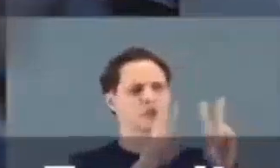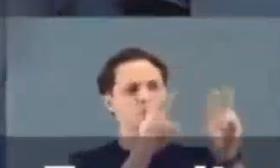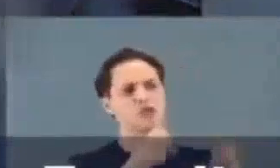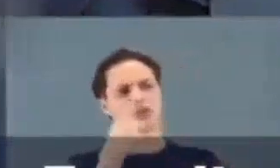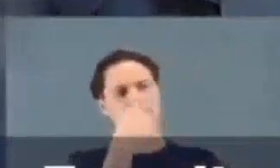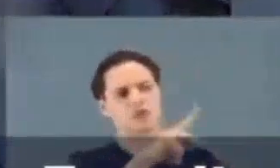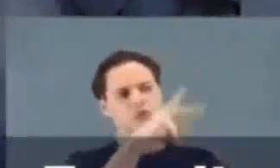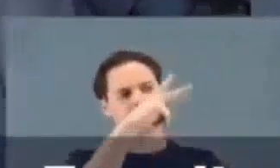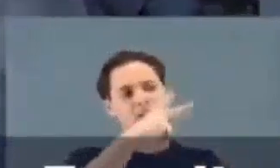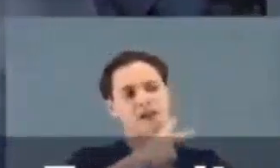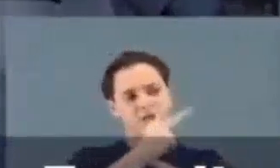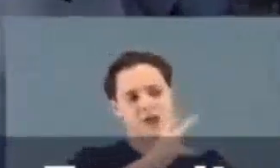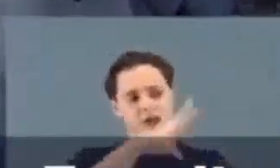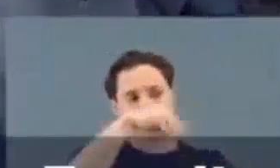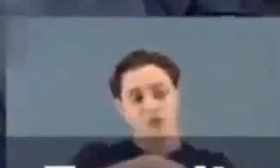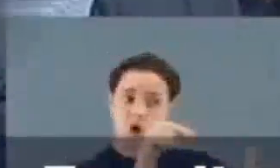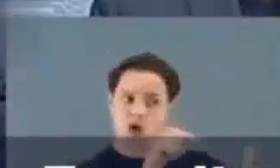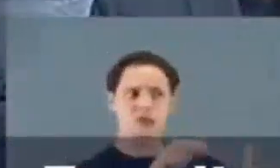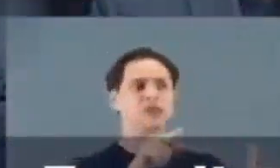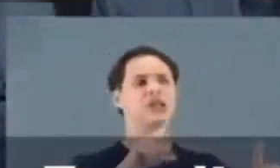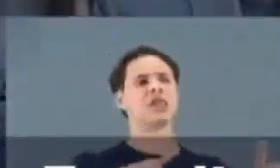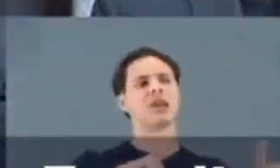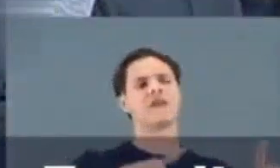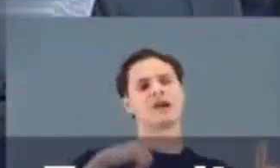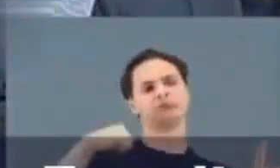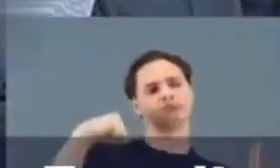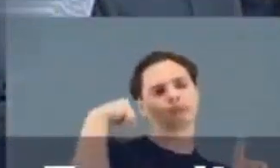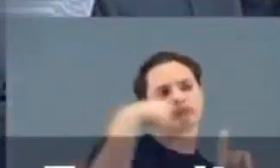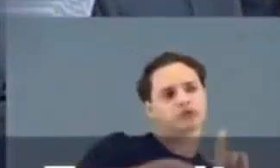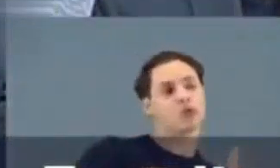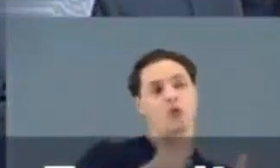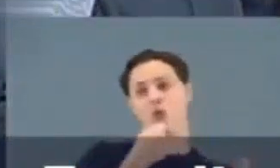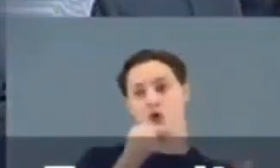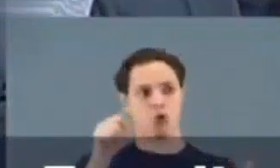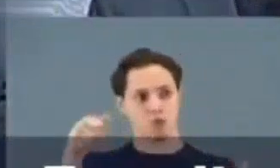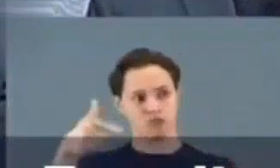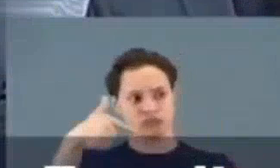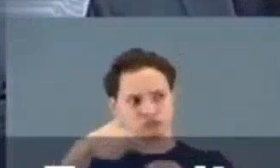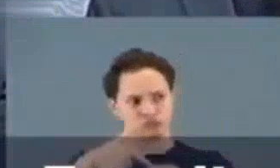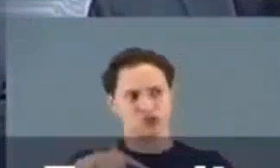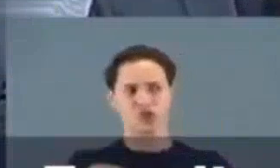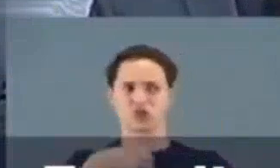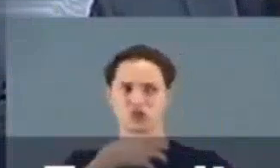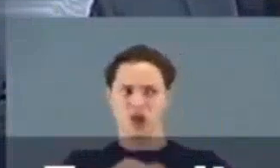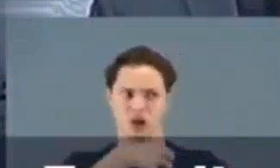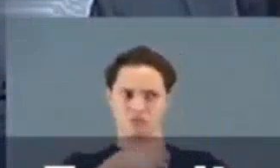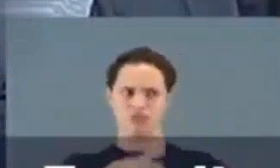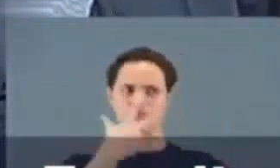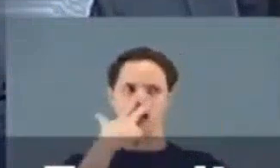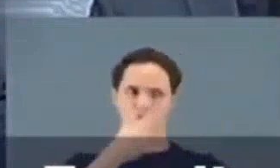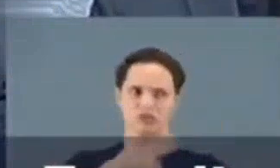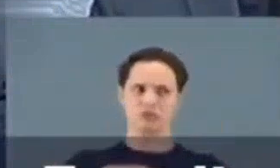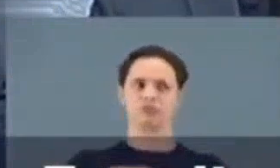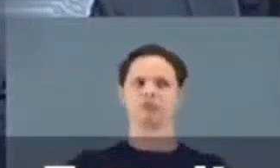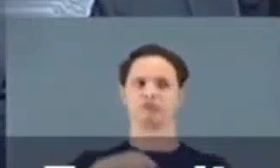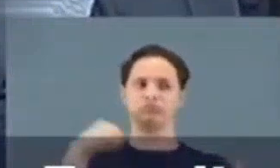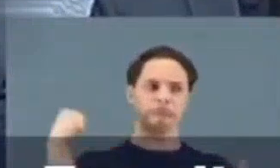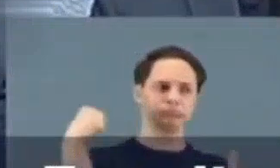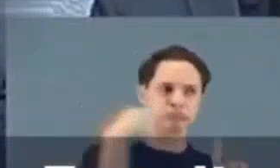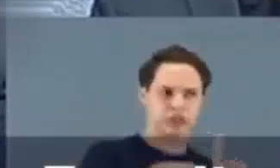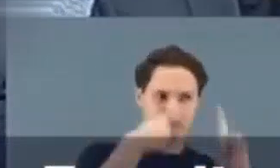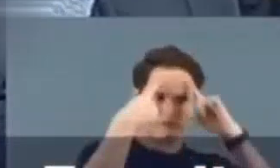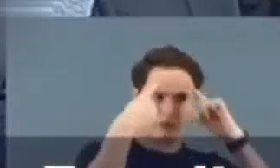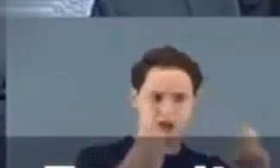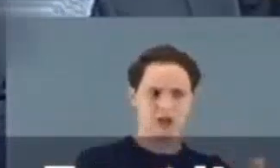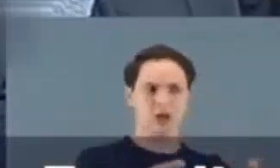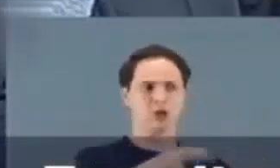sua defesa nos autos, não é o que eu quero saber. Que o senhor teria agredido uma pessoa de uma forma, inclusive, muito terrível e brutal, por conta